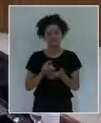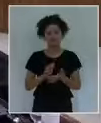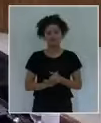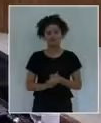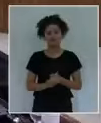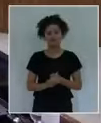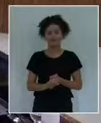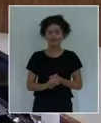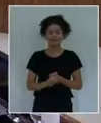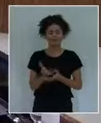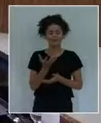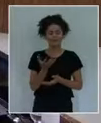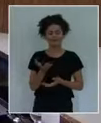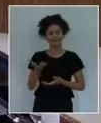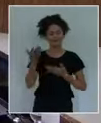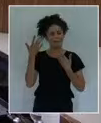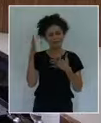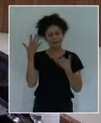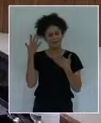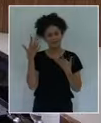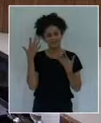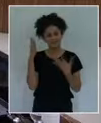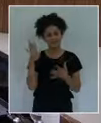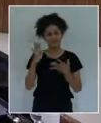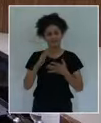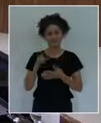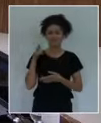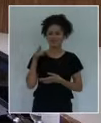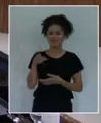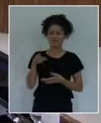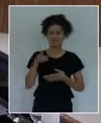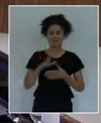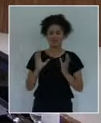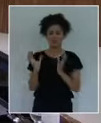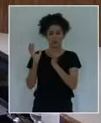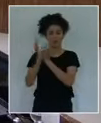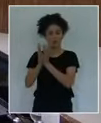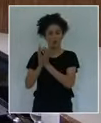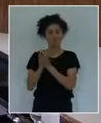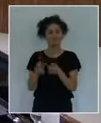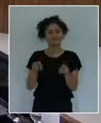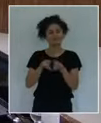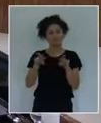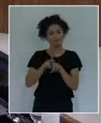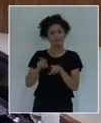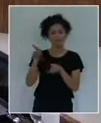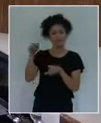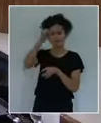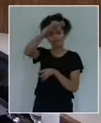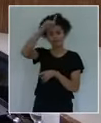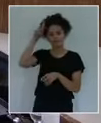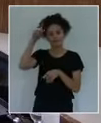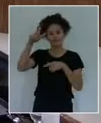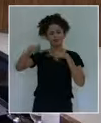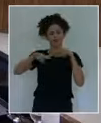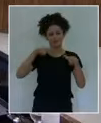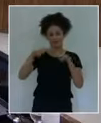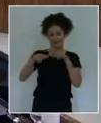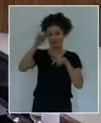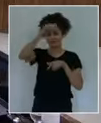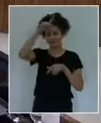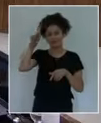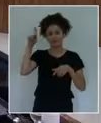é parabenizar mesmo você, a Defesa Civil, a equipe toda da Prefeitura, os servidores da Prefeitura, os demais, as